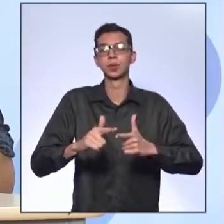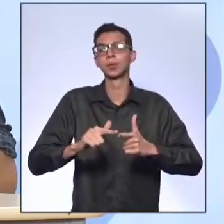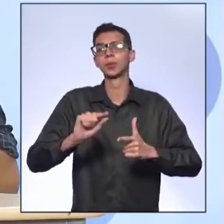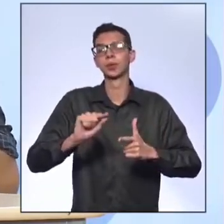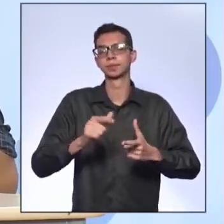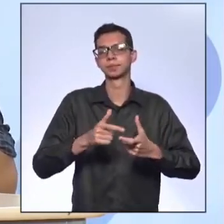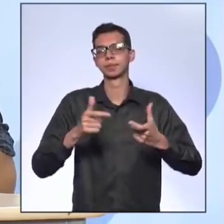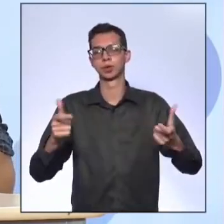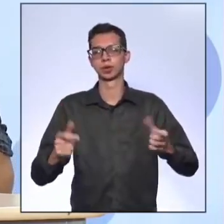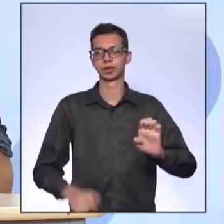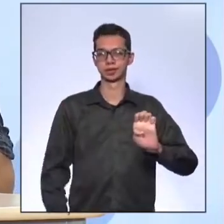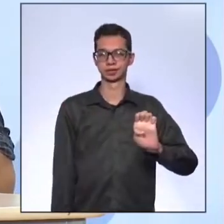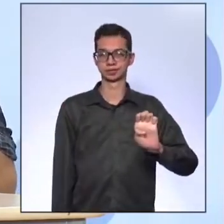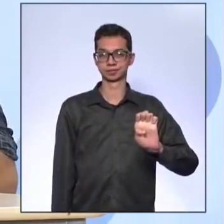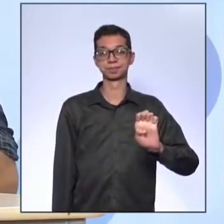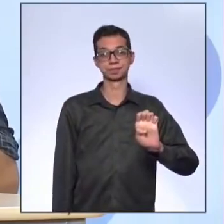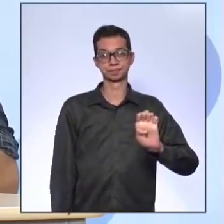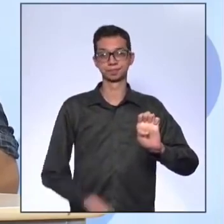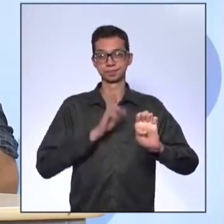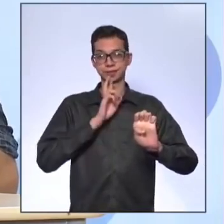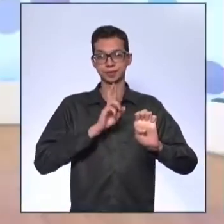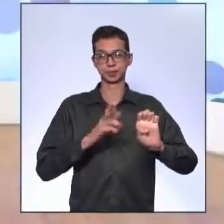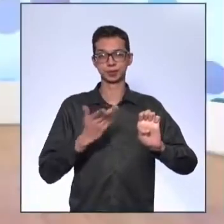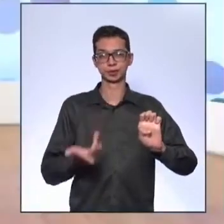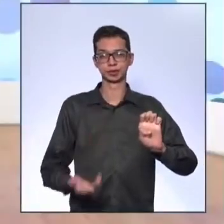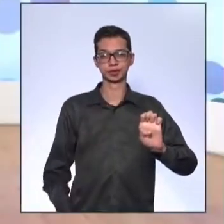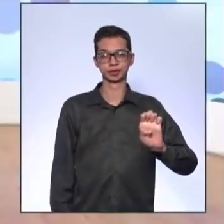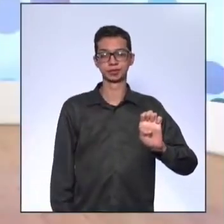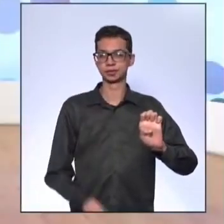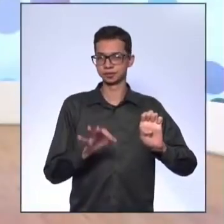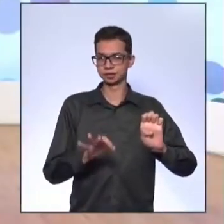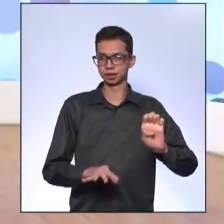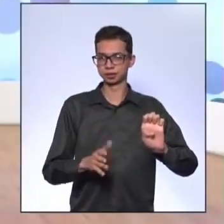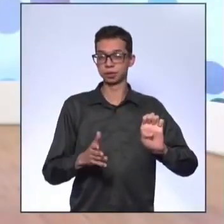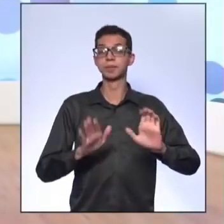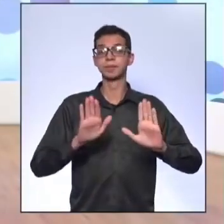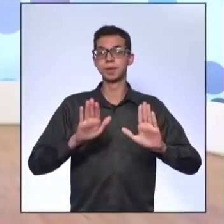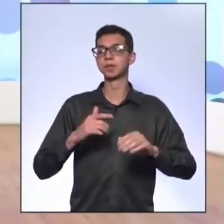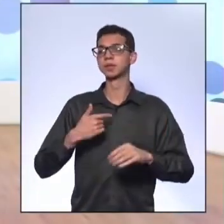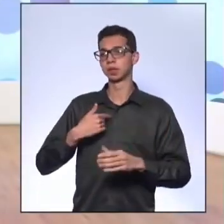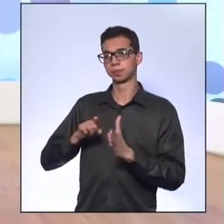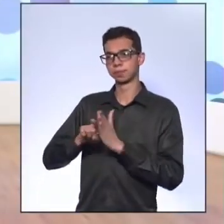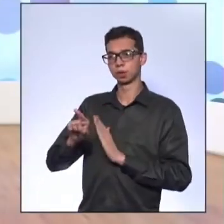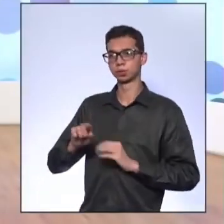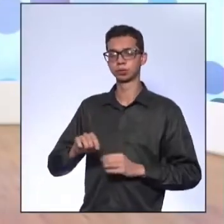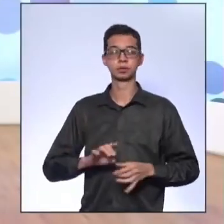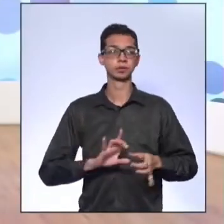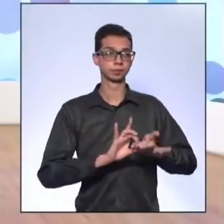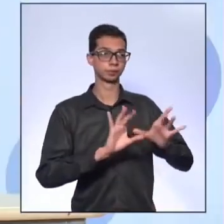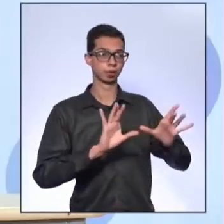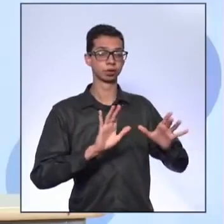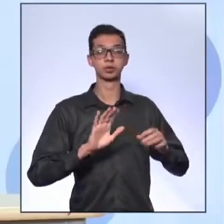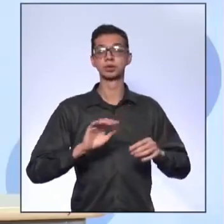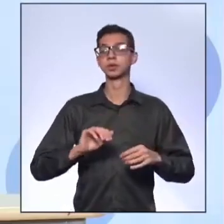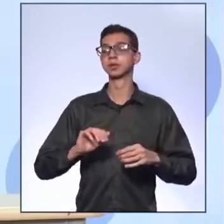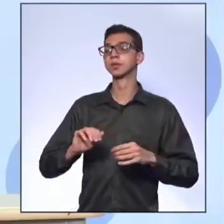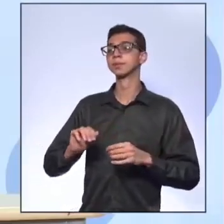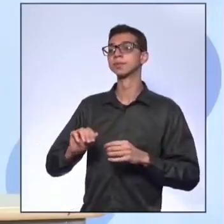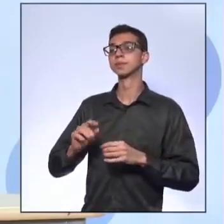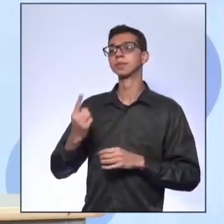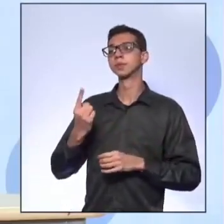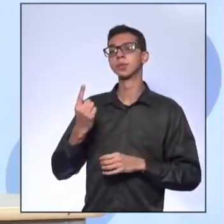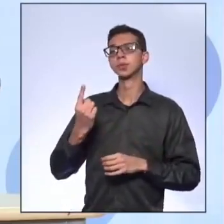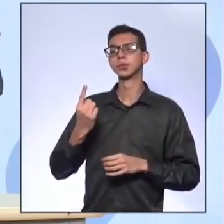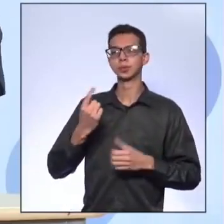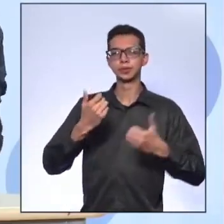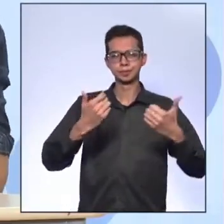letra E. A maioria Tá certo? respondeu a letra E. Mas eu tenho uma pergunta. Pode fazer. Não, mas primeiro, vamos lá então. Então eu vou explicar primeiro. Primeiro